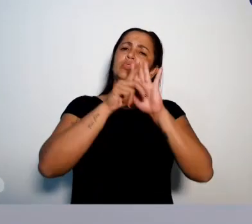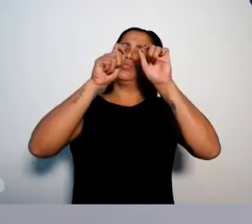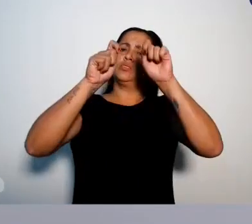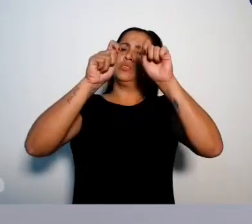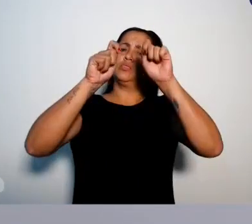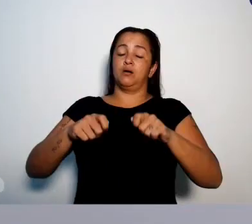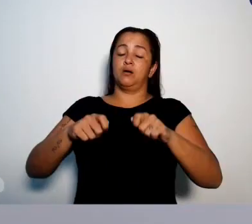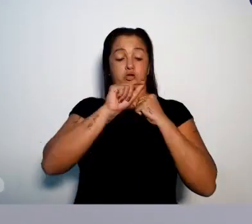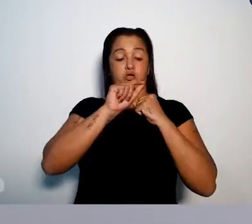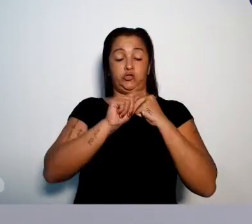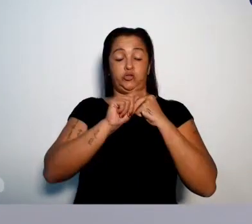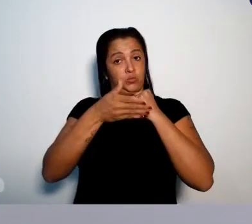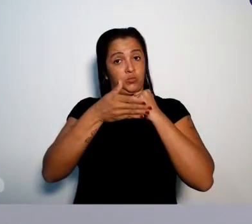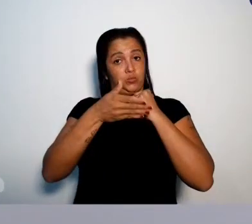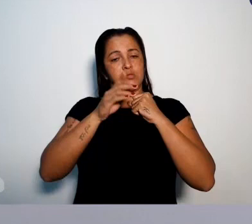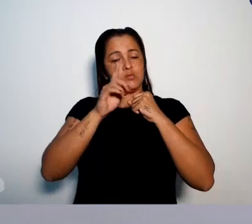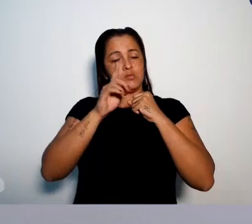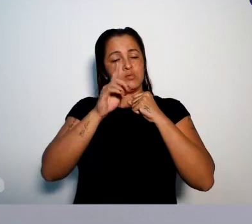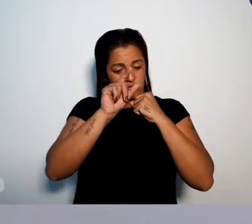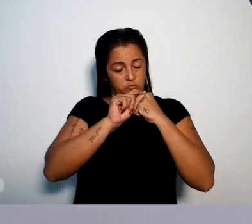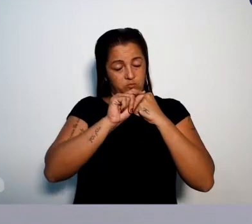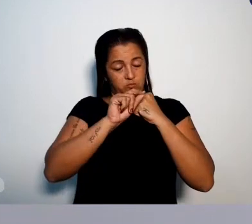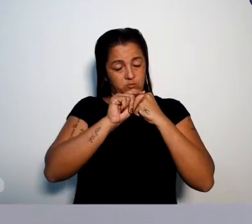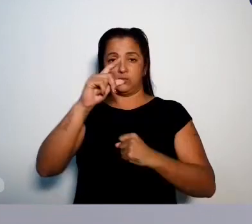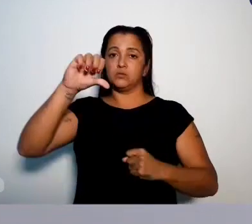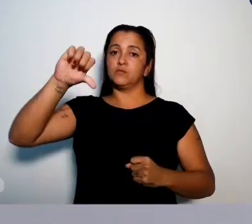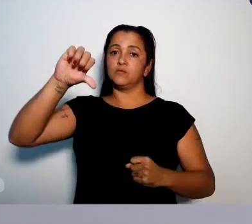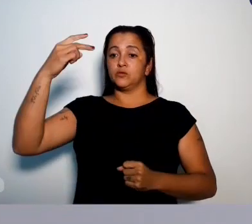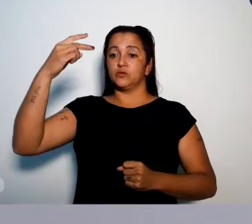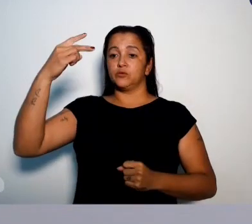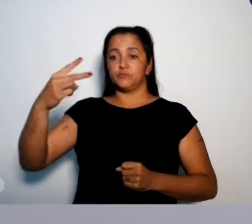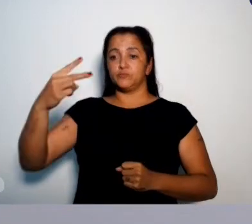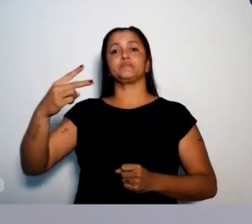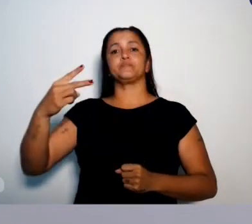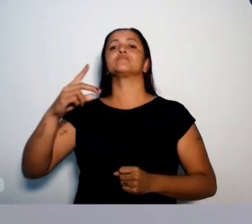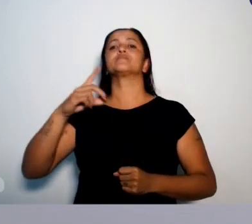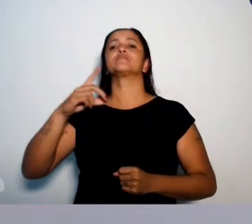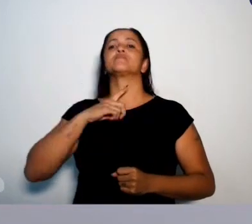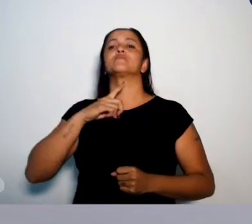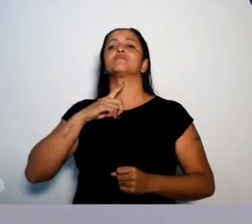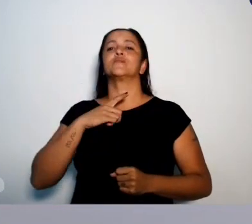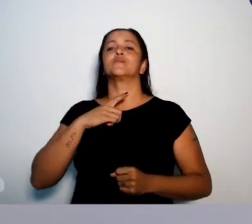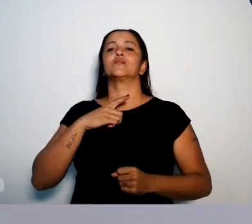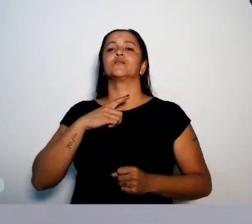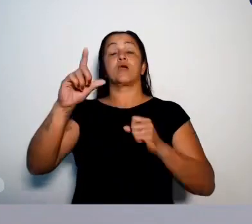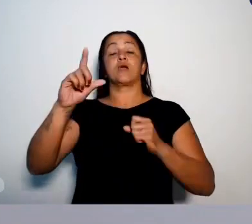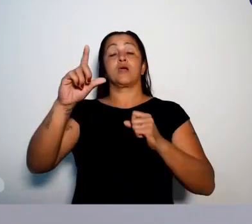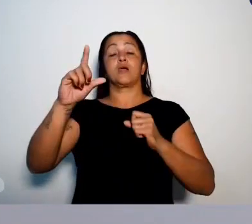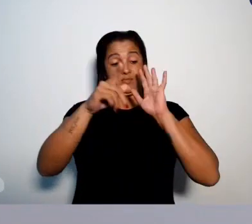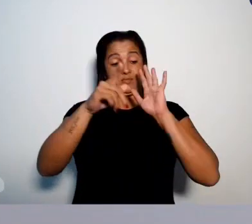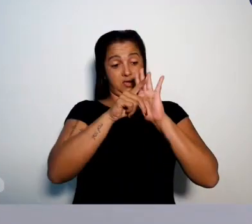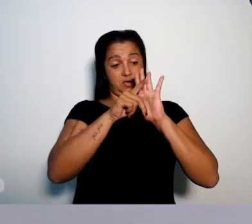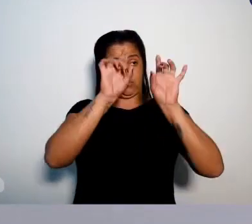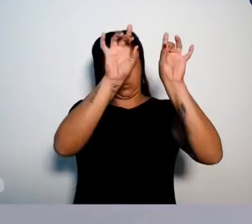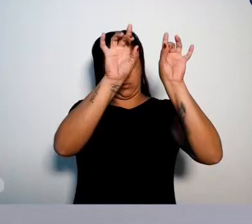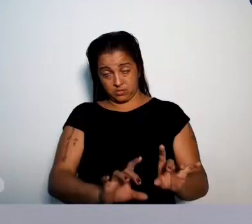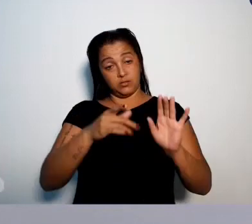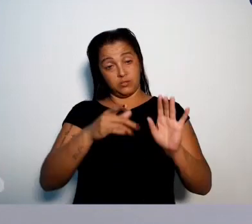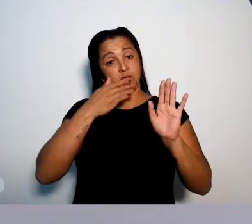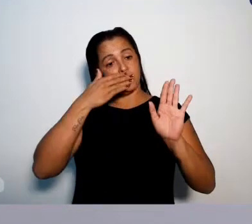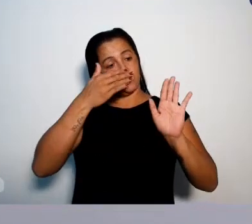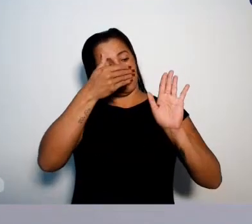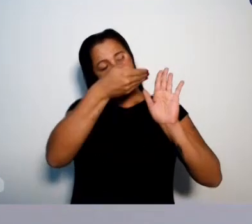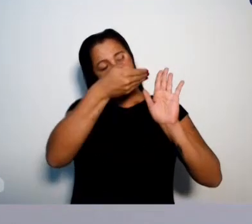Regimento Interno, que trate sobre os requerimentos que foram destacados e retirados do